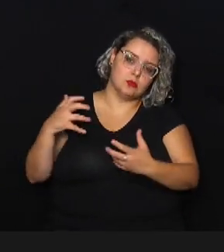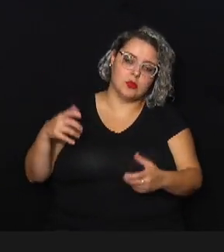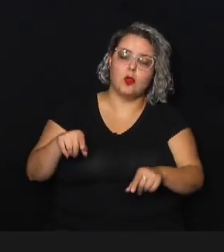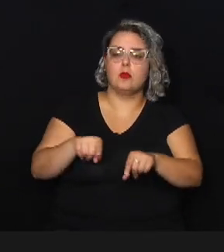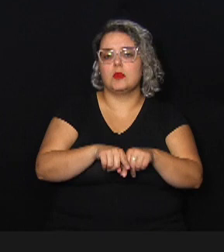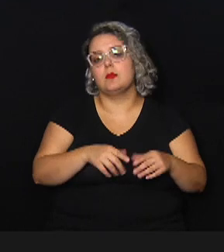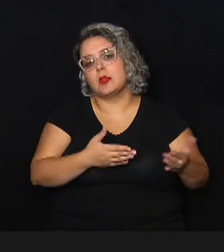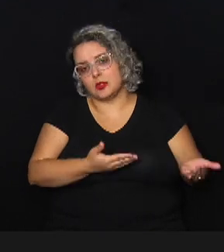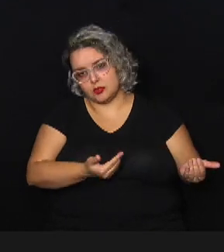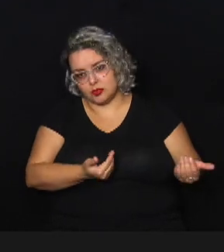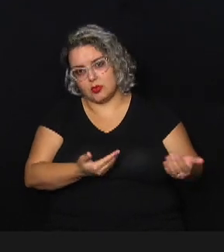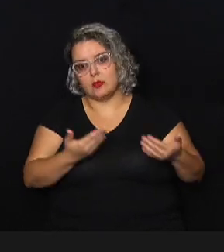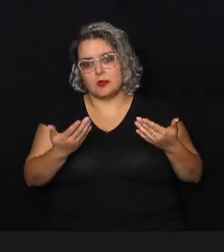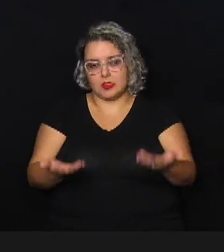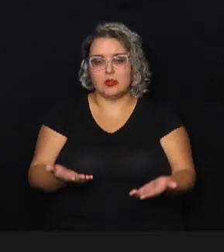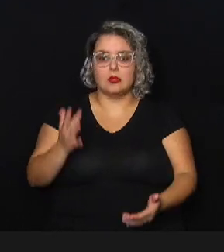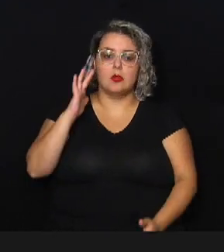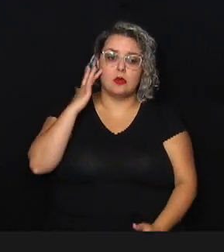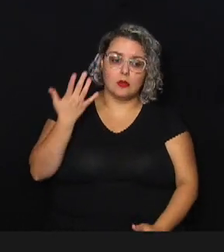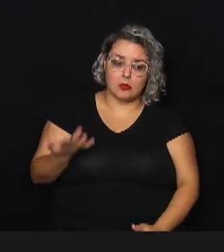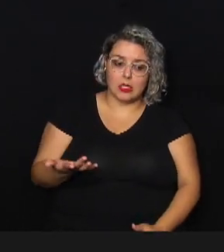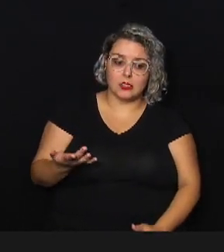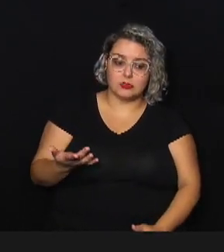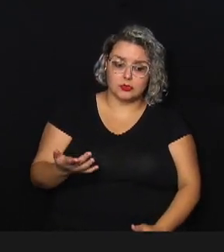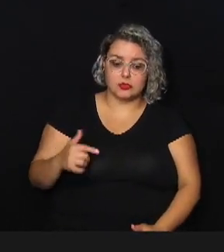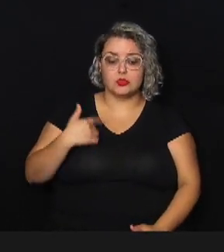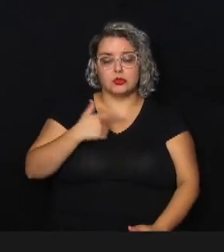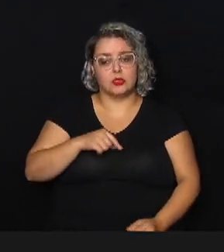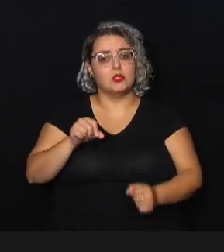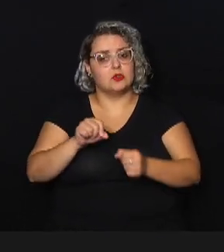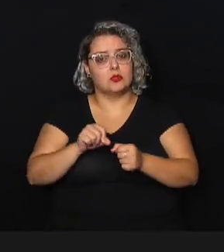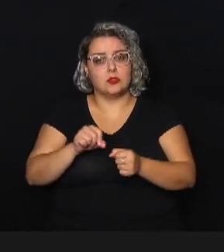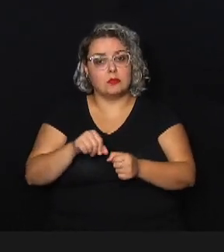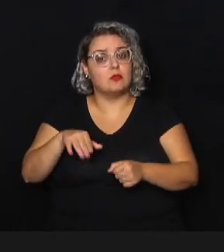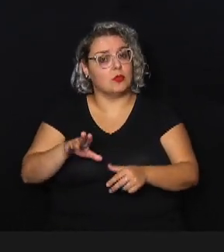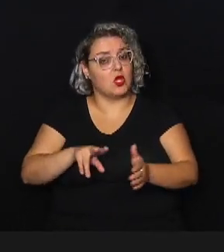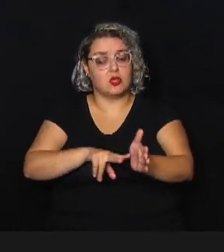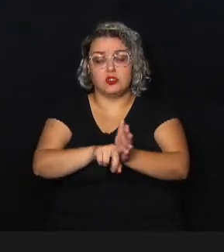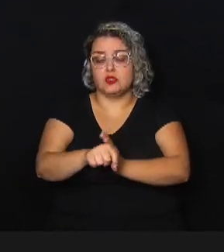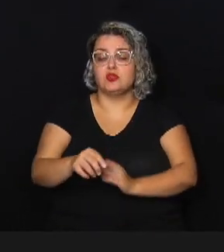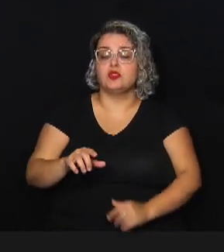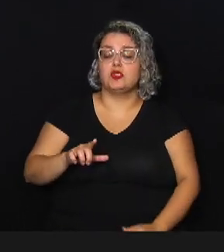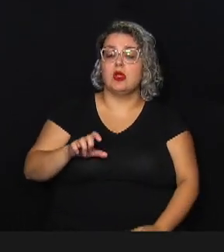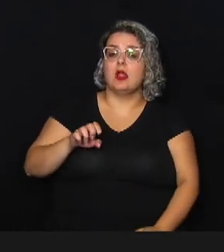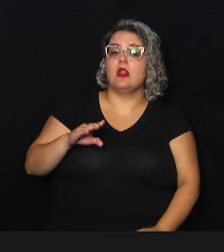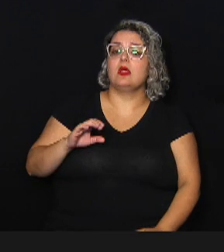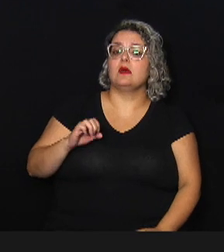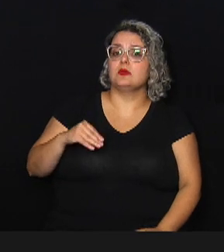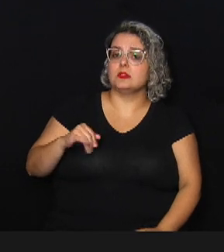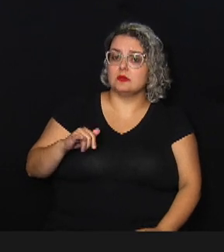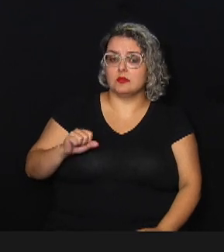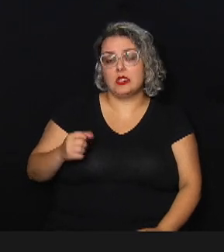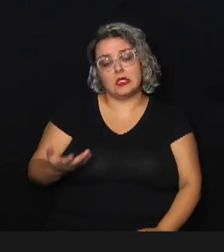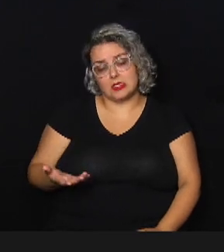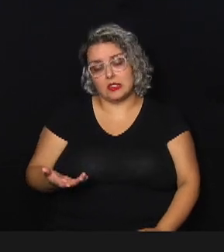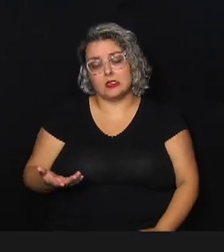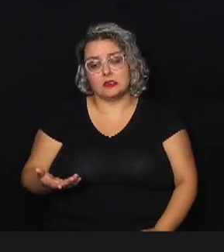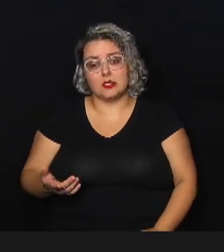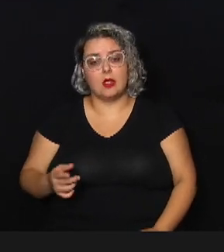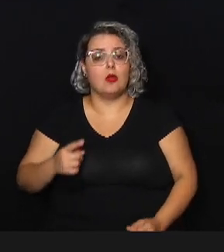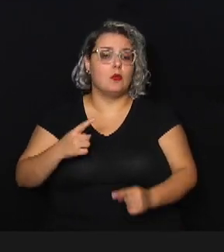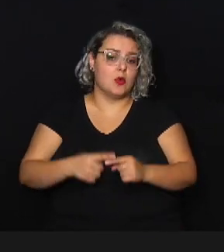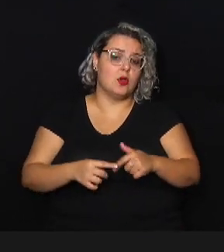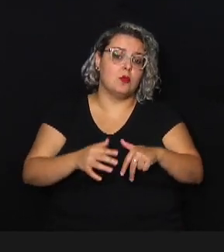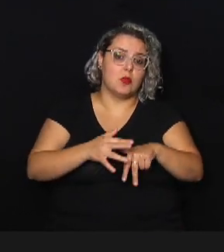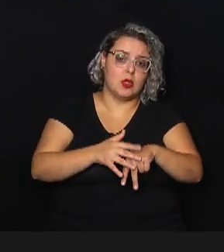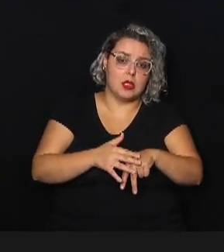jovem, tá? Então, eu acho que a gente tem feito mais diagnósticos de leucemias por conta do paciente ter